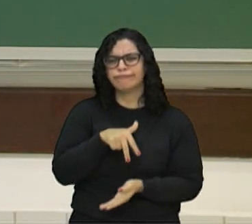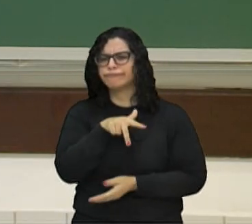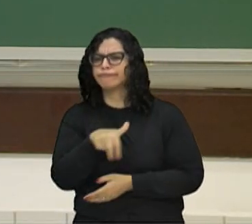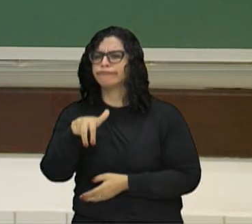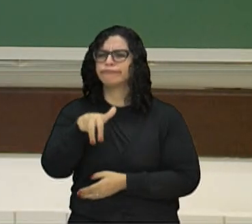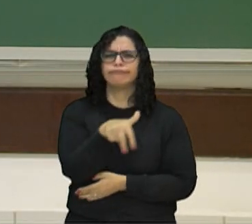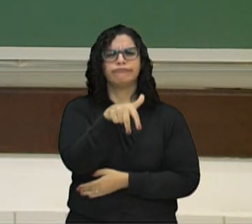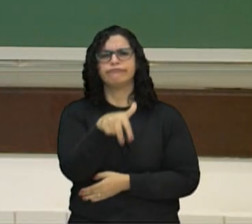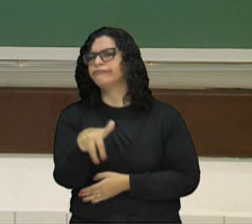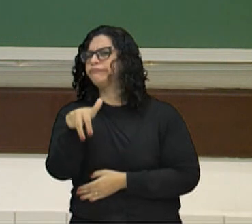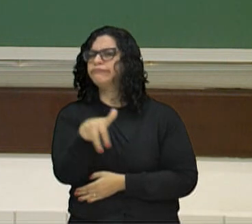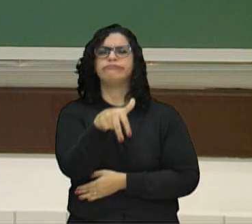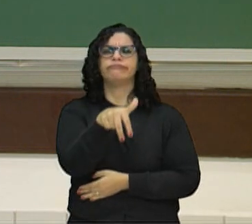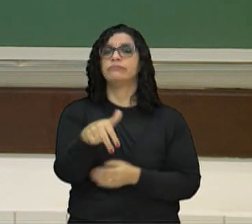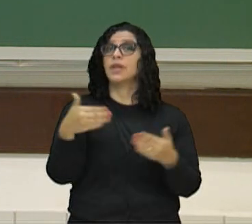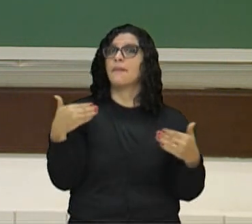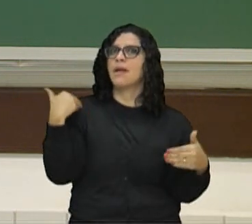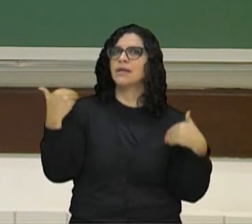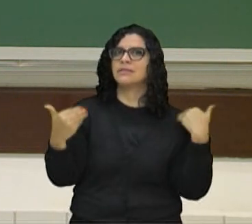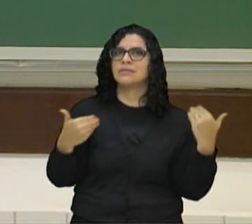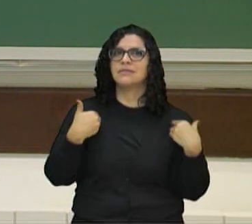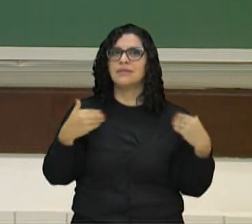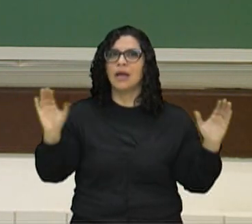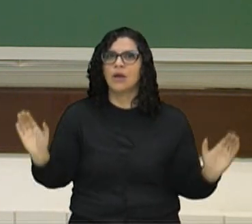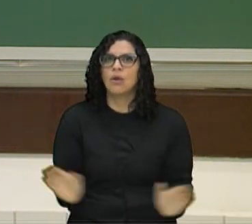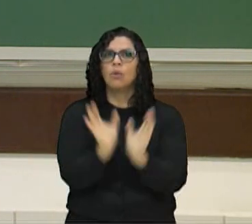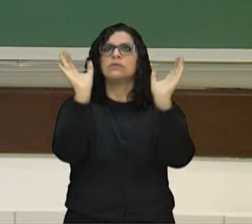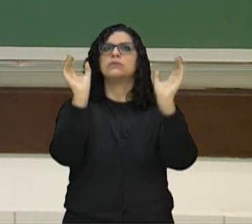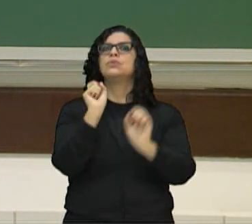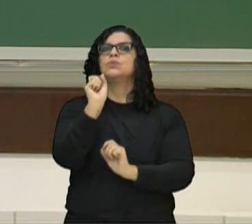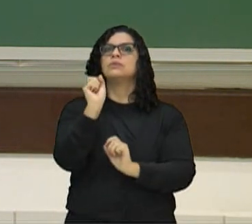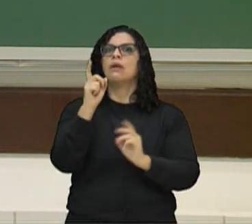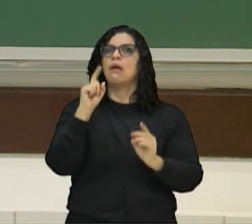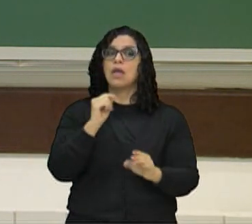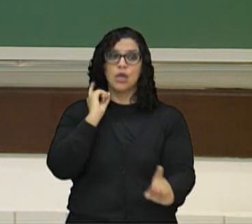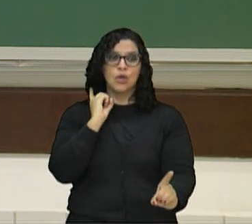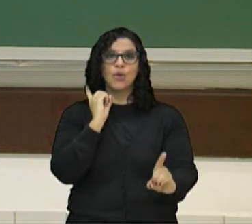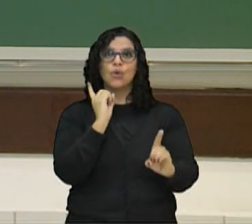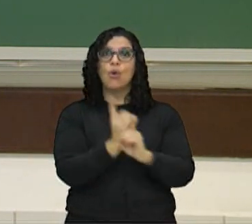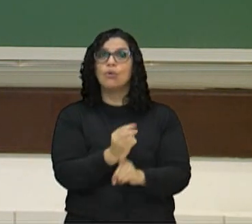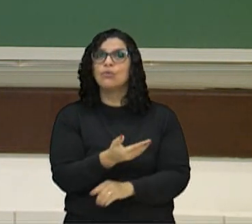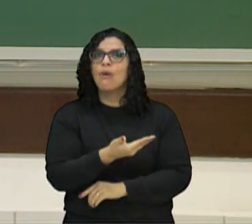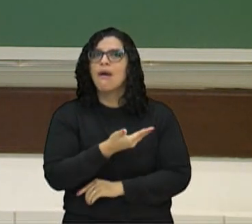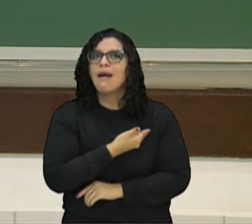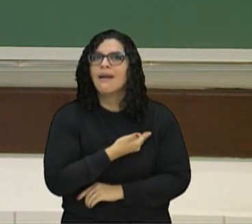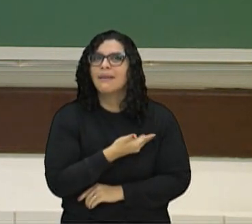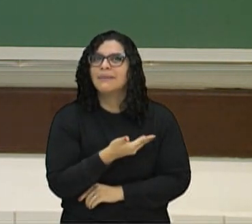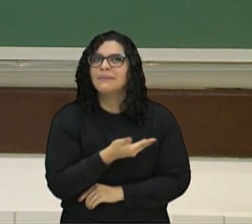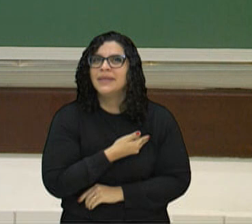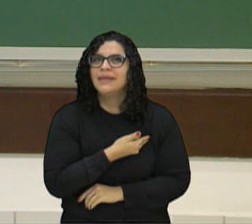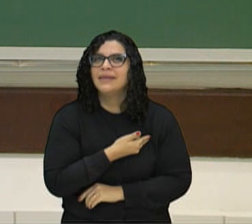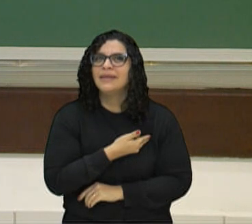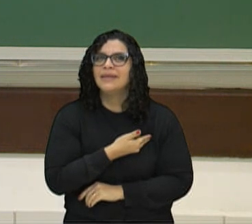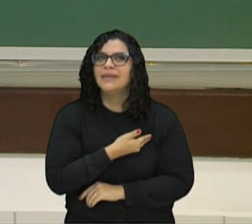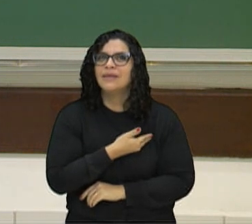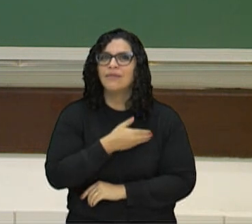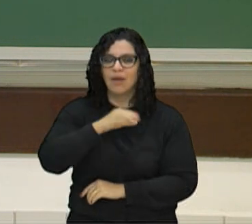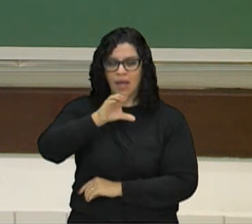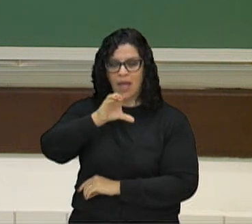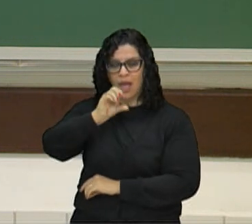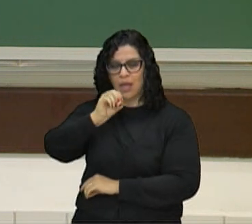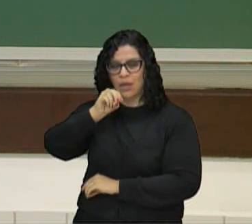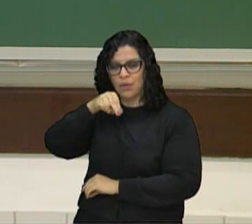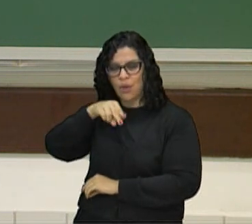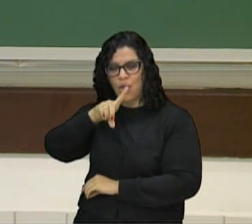uma volta e, por coincidência, ele encontra um amigo,